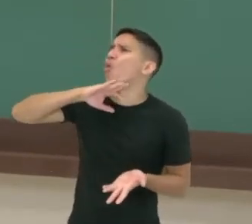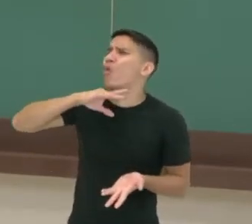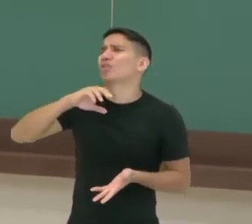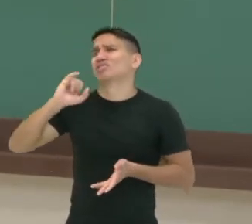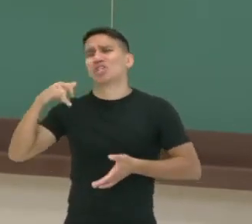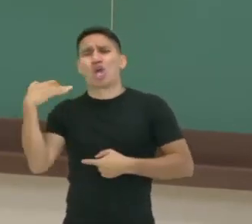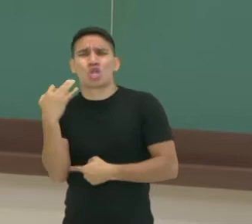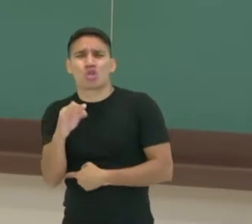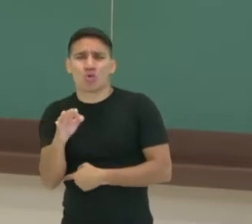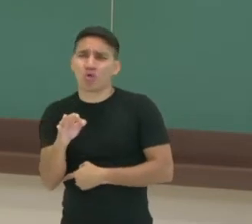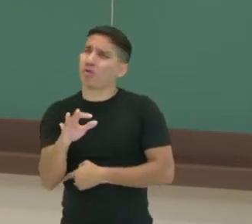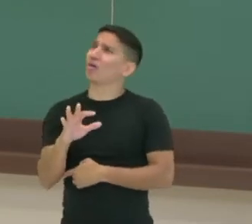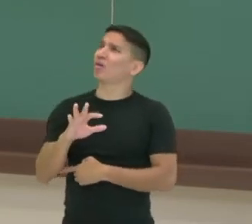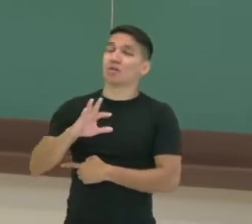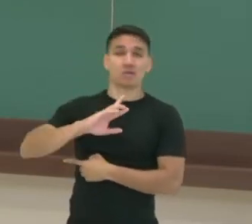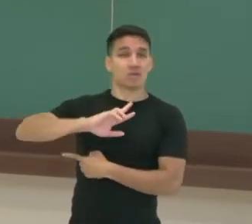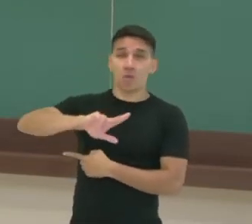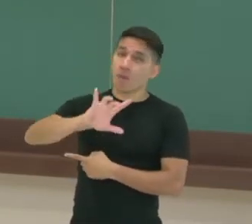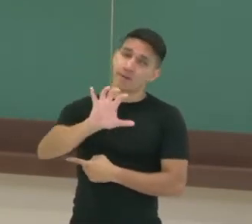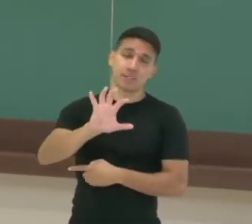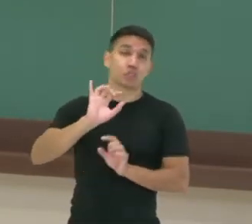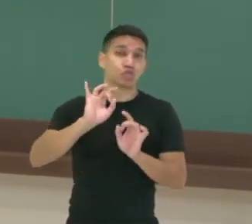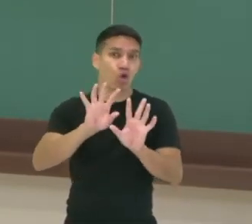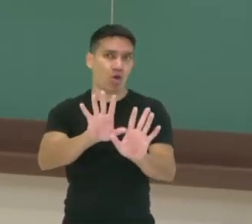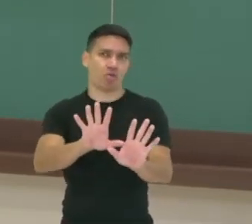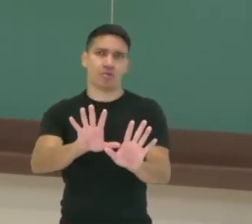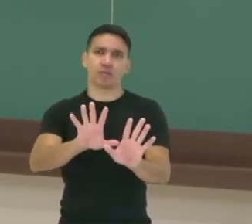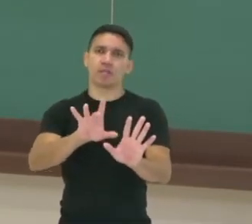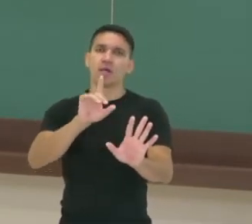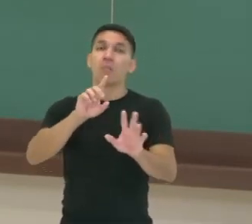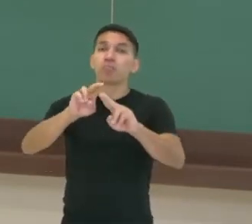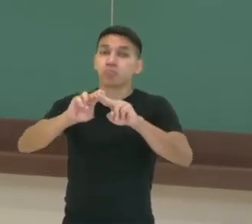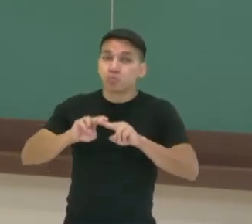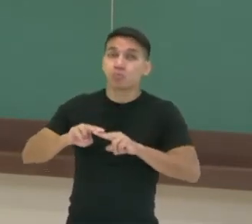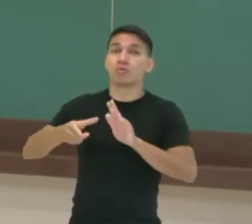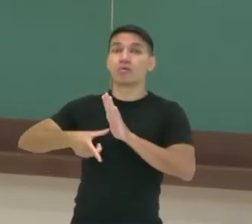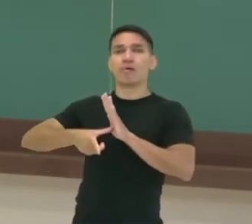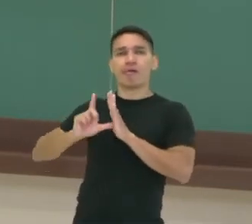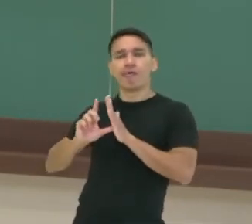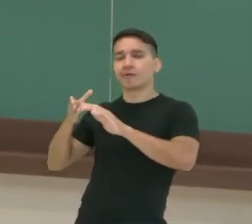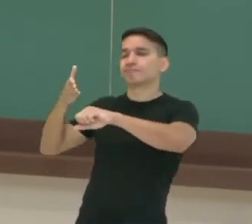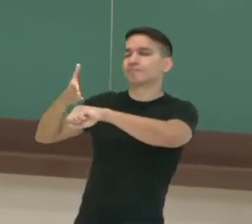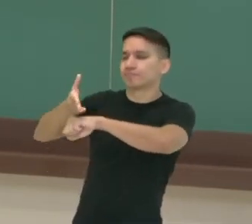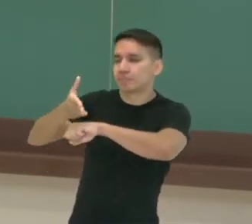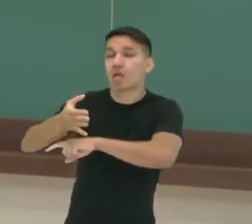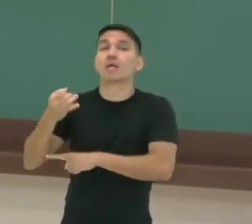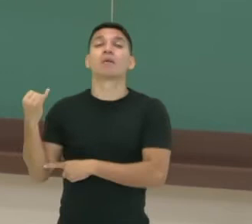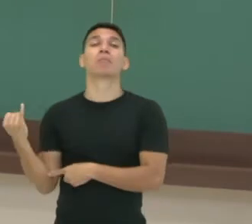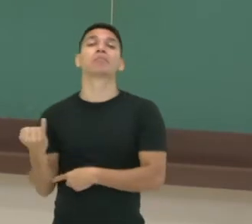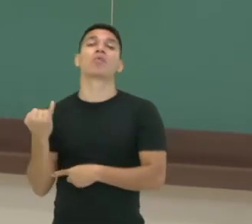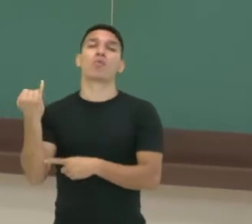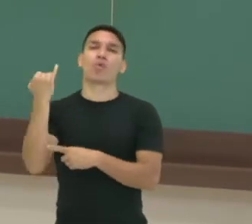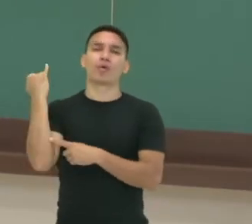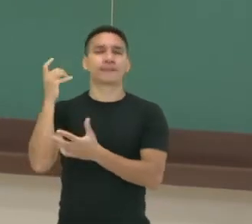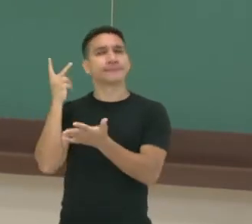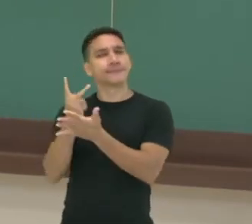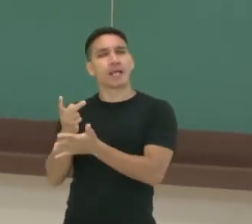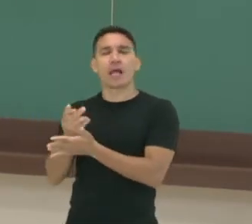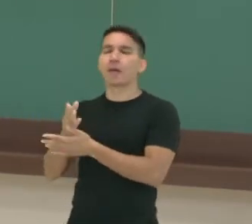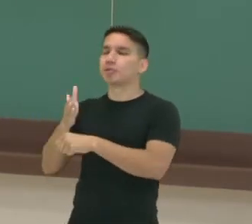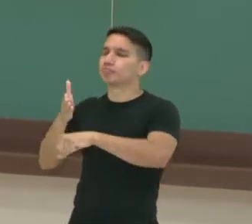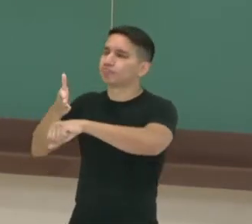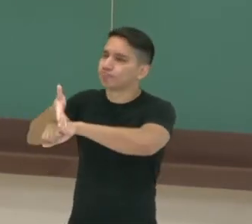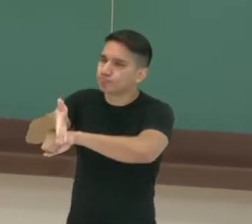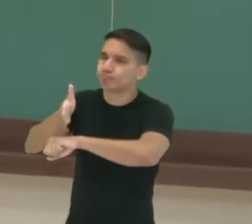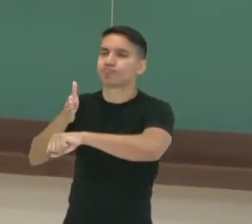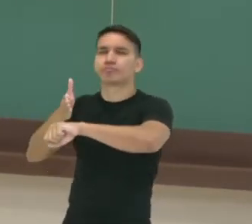dor. Não necessariamente. Por isso é importante essa visita regular.